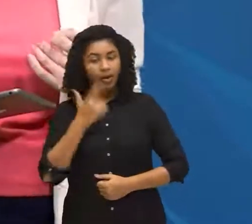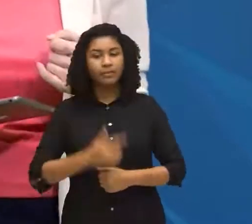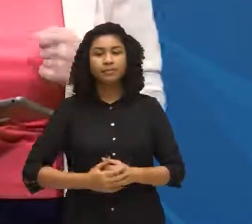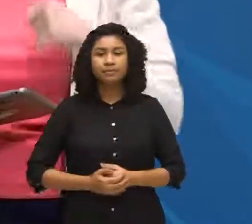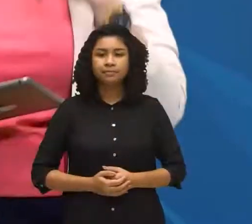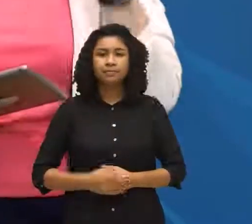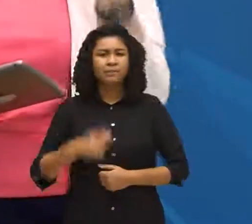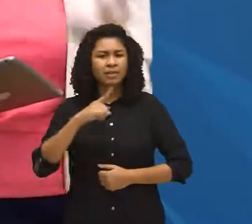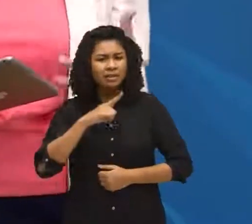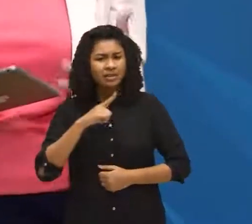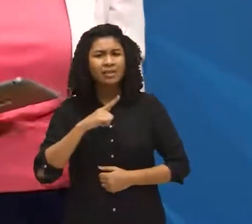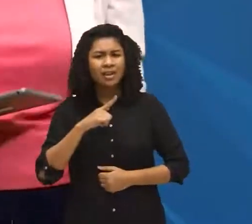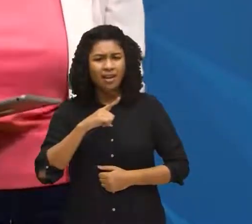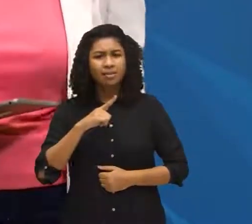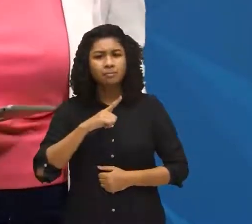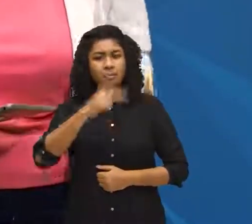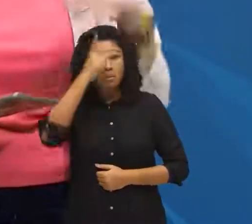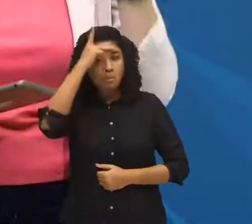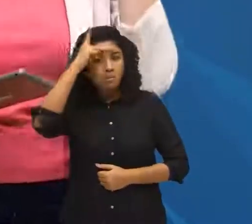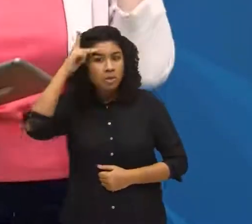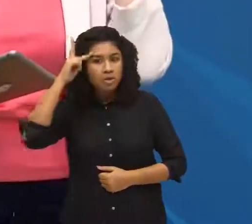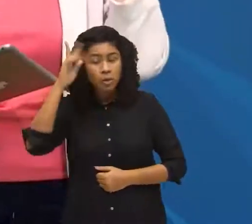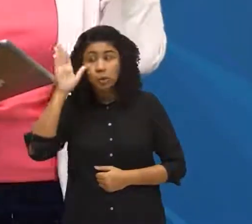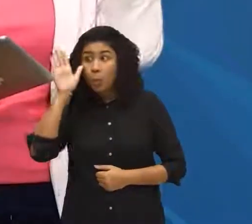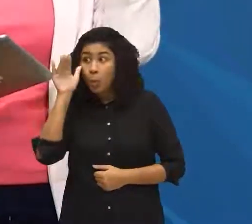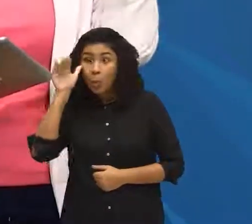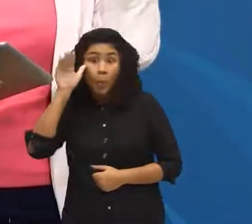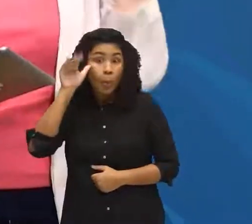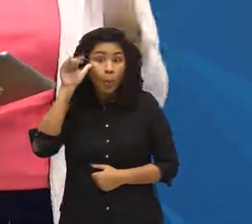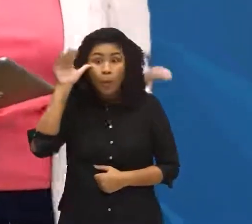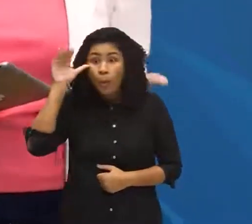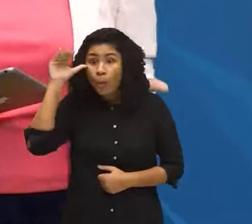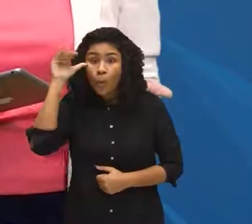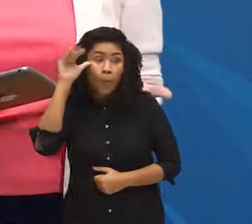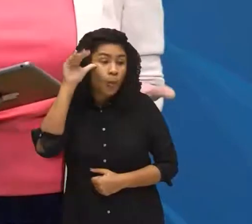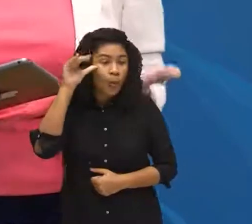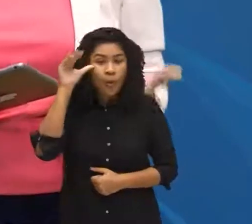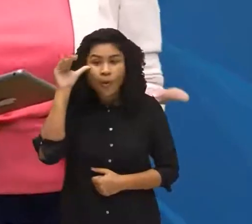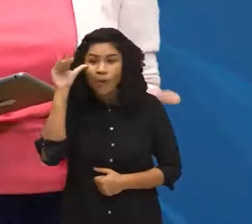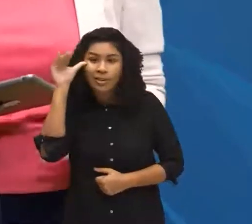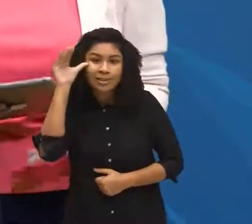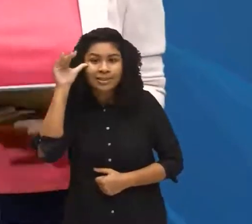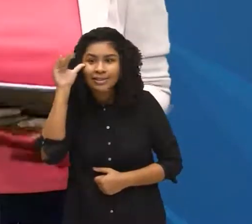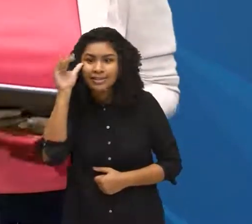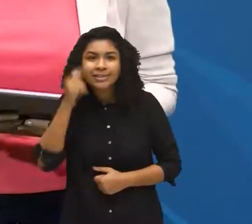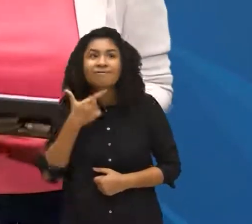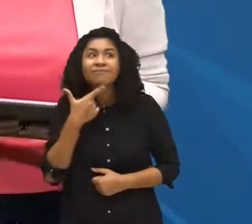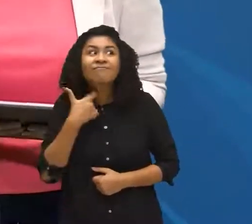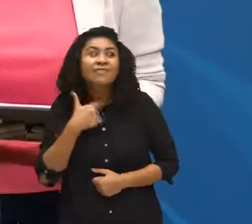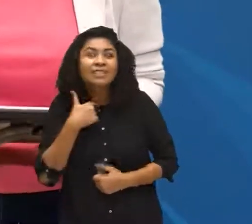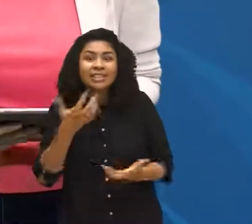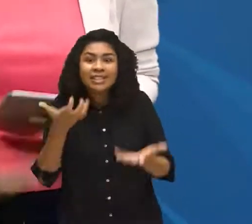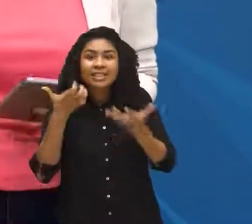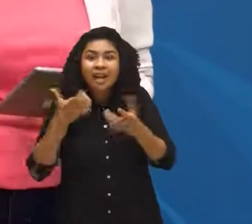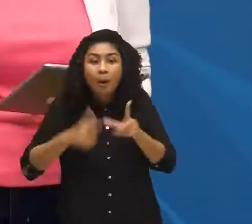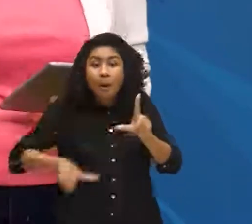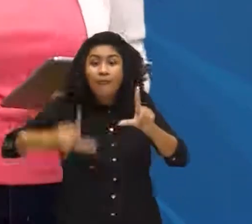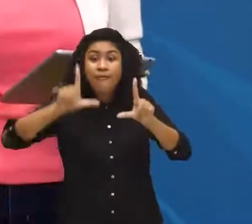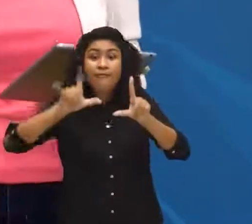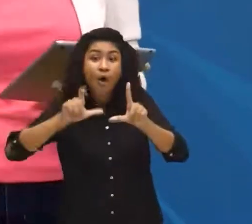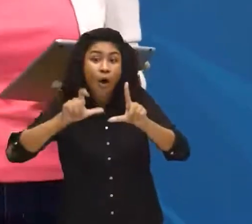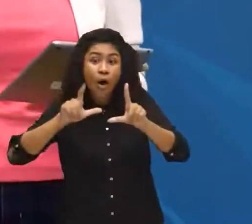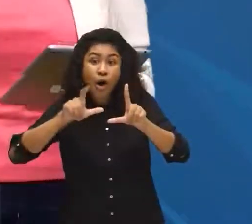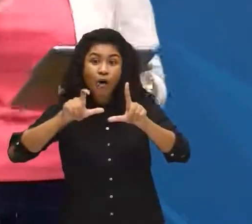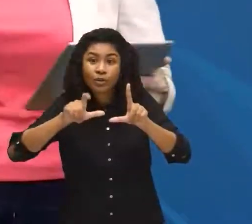muitas pessoas que são muito curiosas, elas estão ali, né, muito a fim de tirar aquela foto naquele